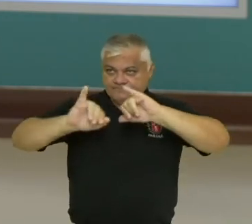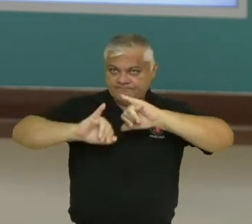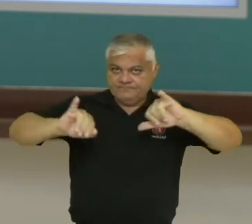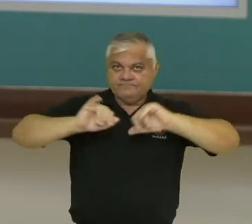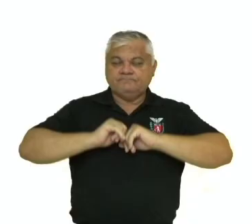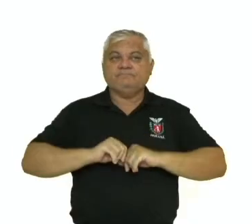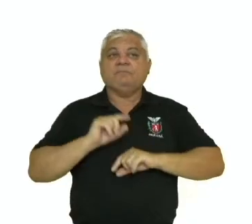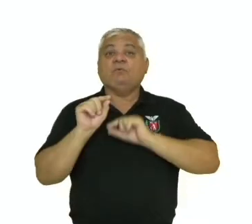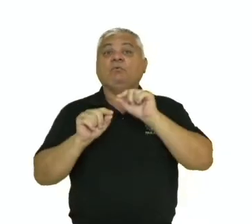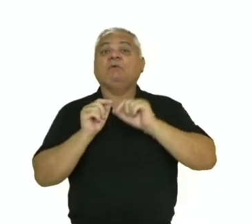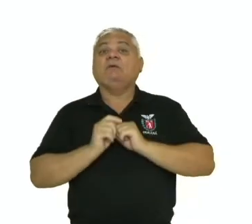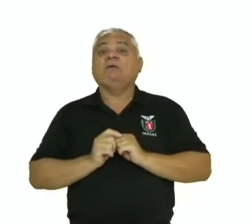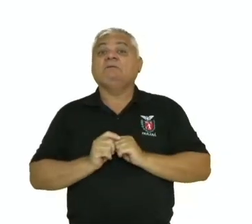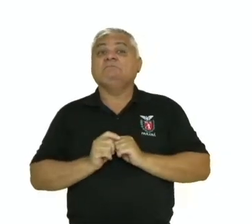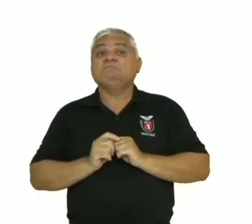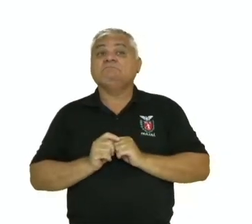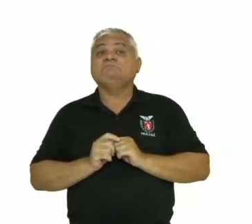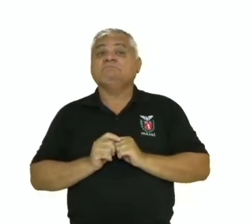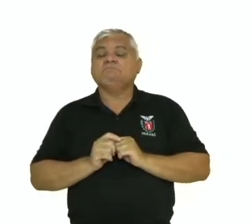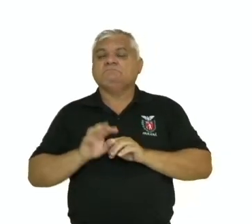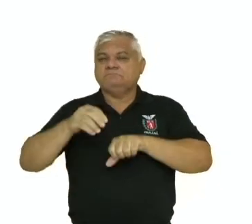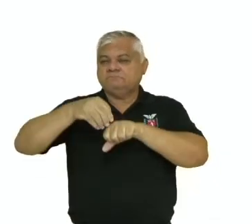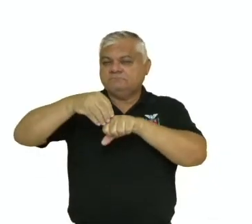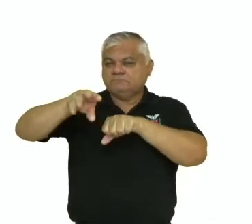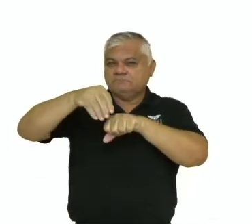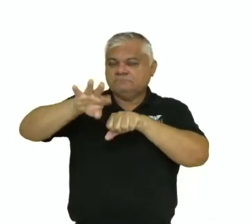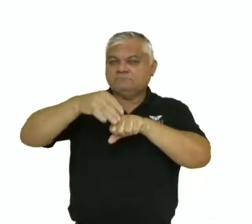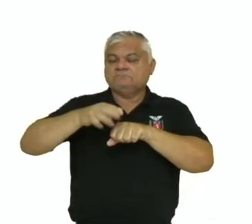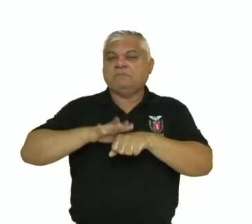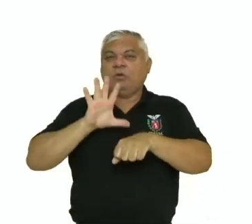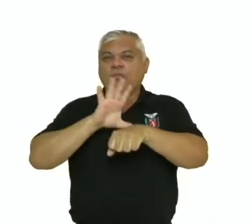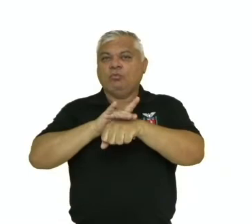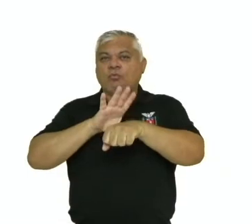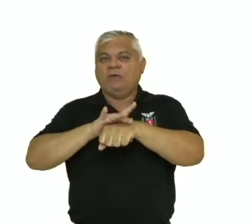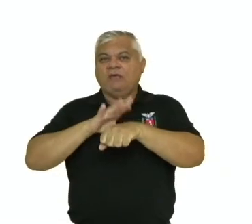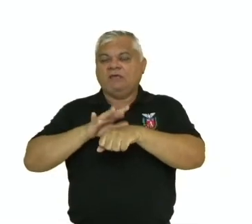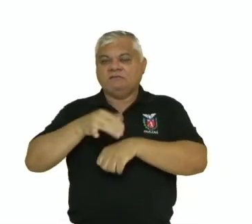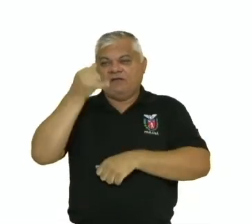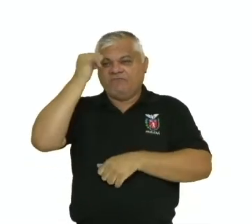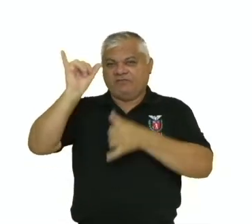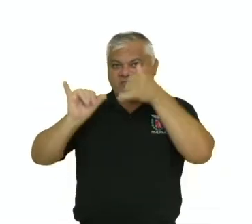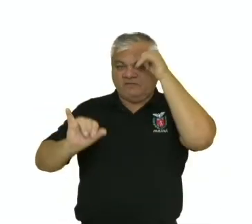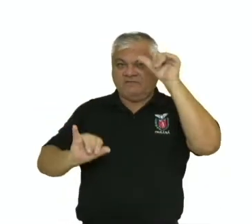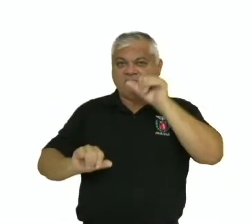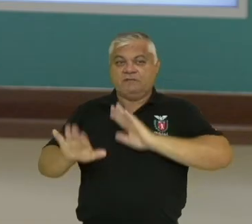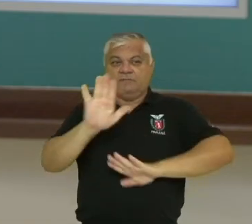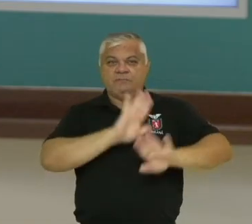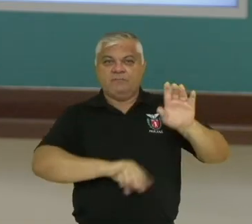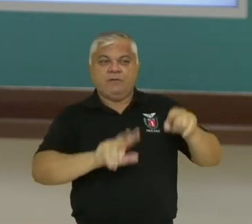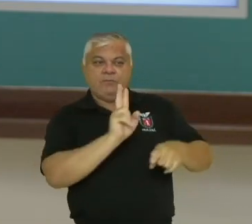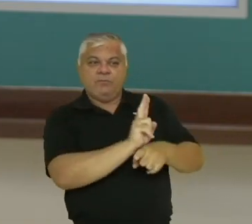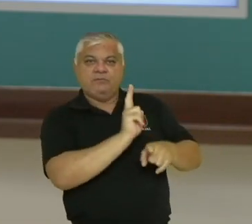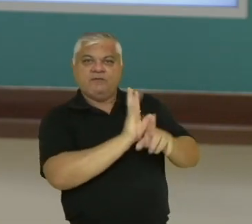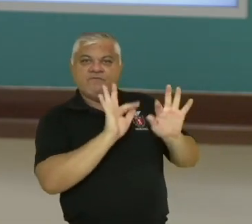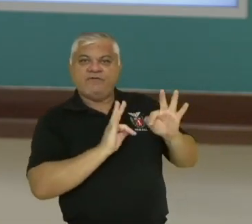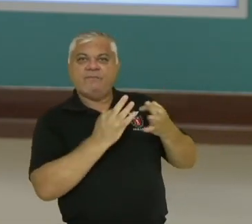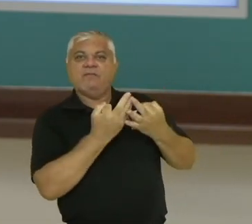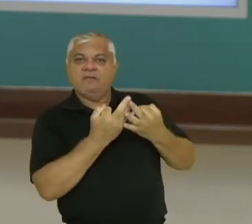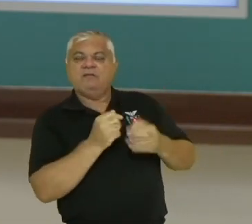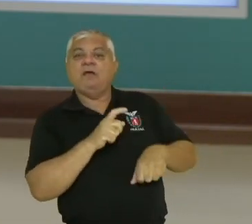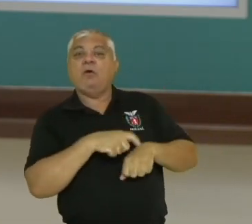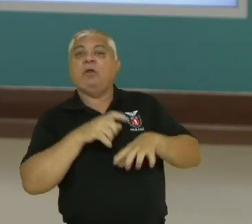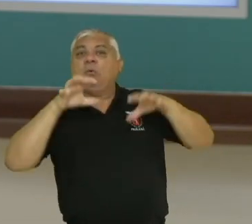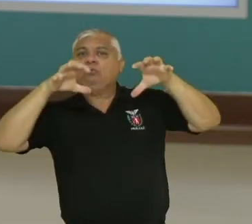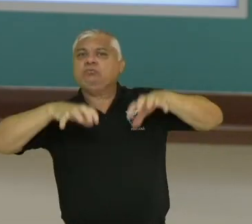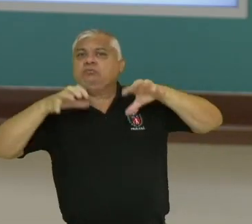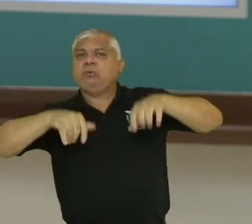assim, aqui, dicas para evitar a doença e proteger sua família, sua saúde, durante as enchentes. Então você percebeu